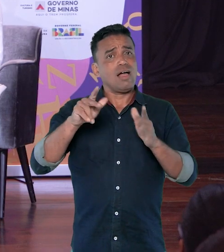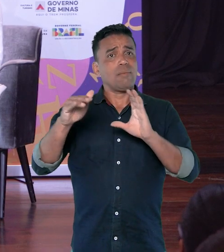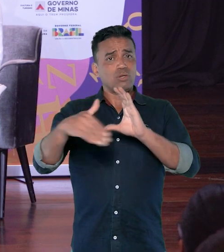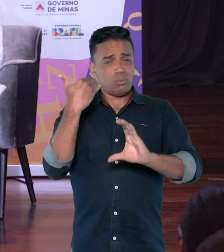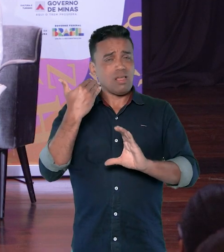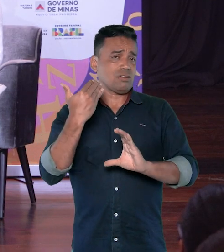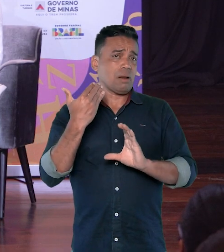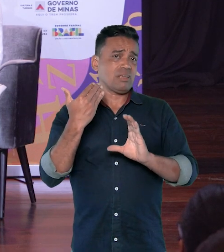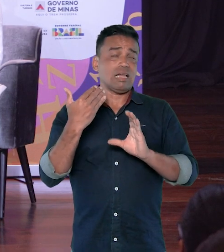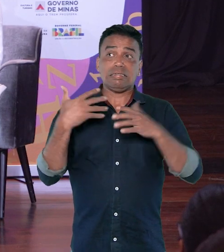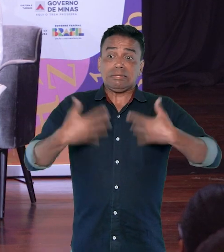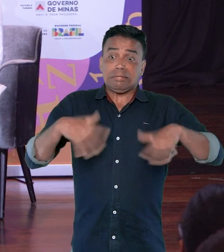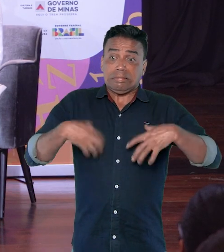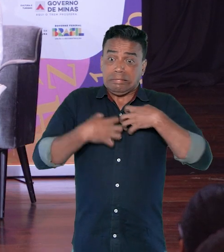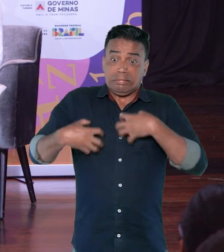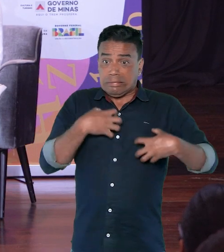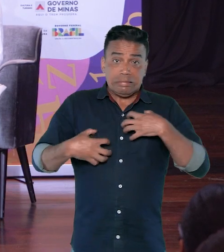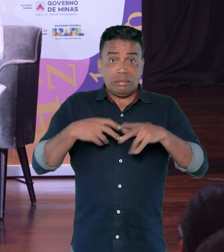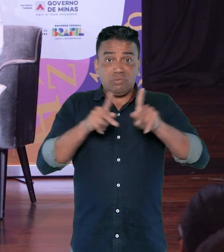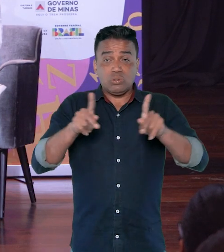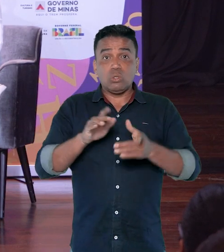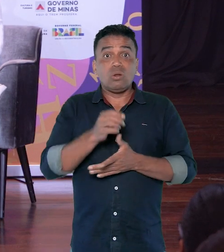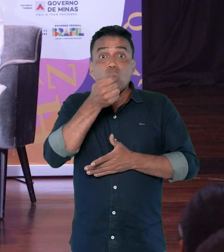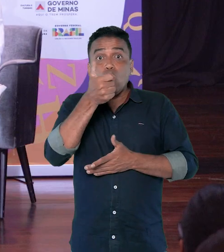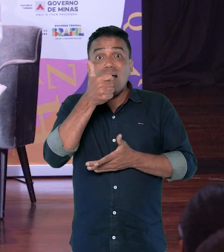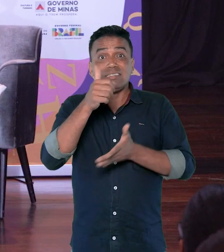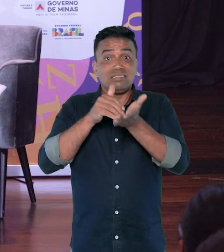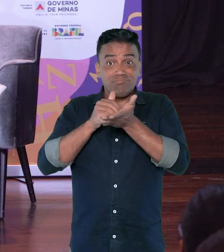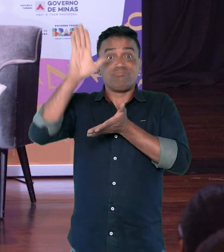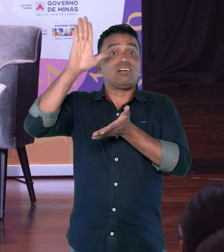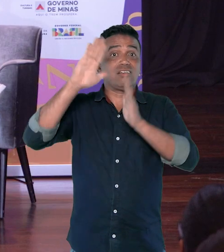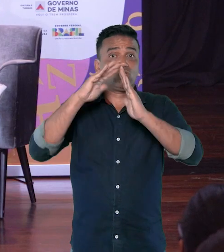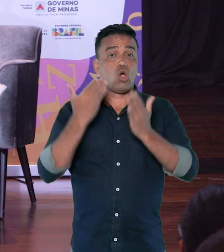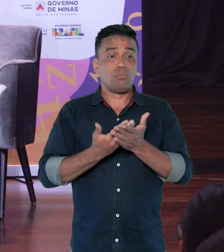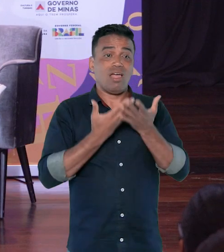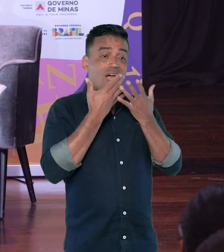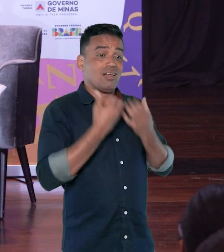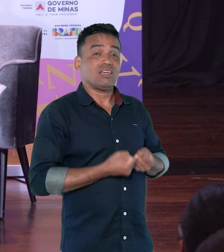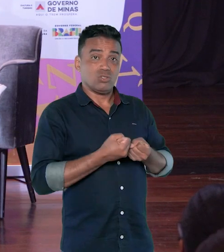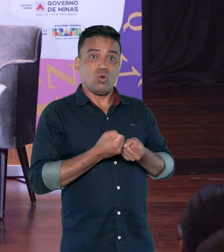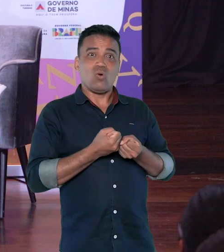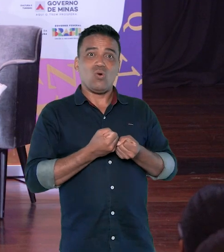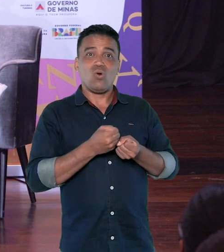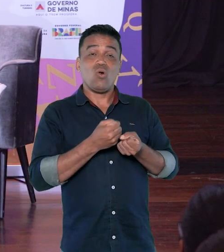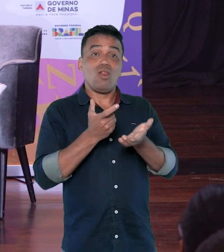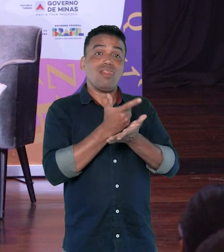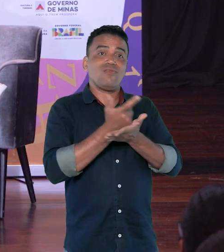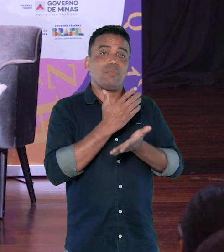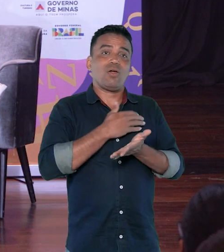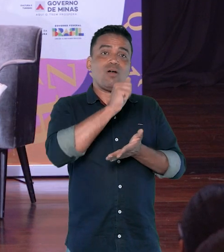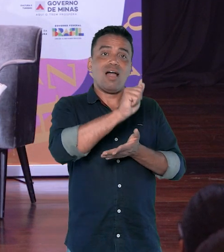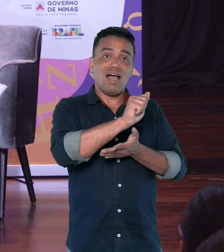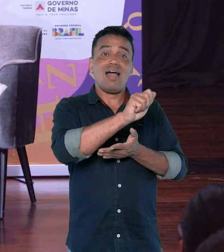e dizendo que estava prestes a ser demitida por ter adotado, né, o Avesso da Pele. Na verdade,